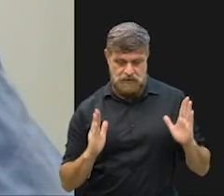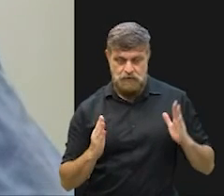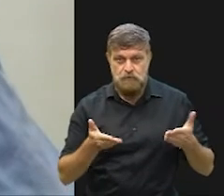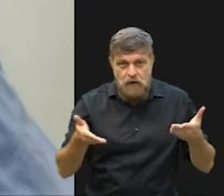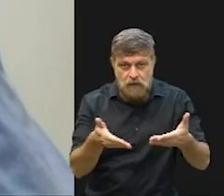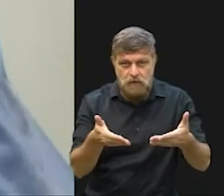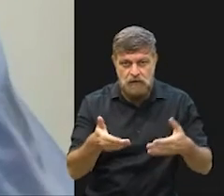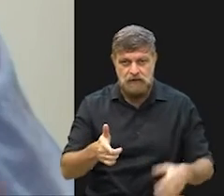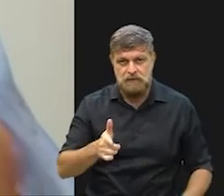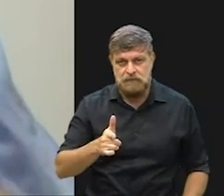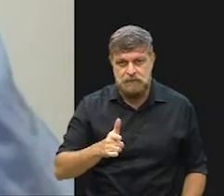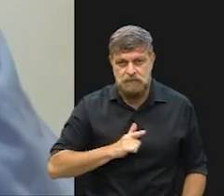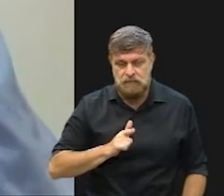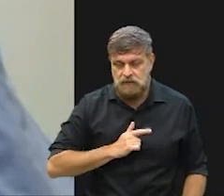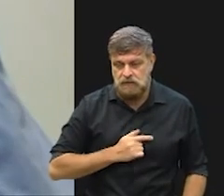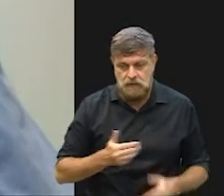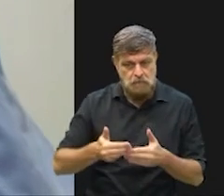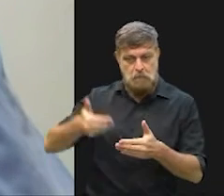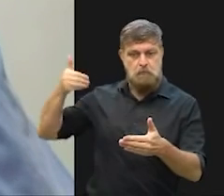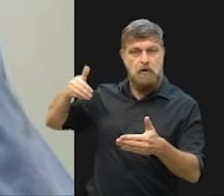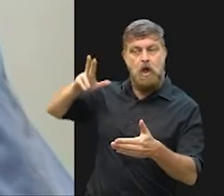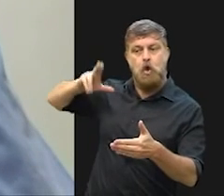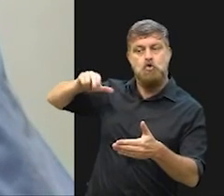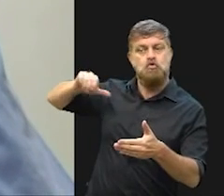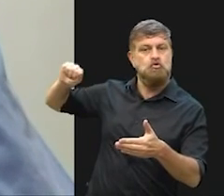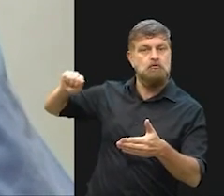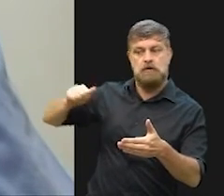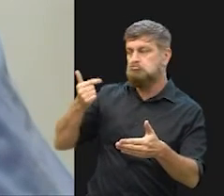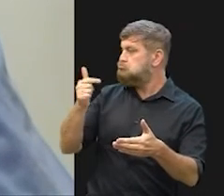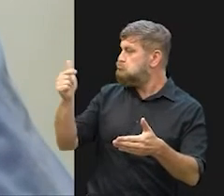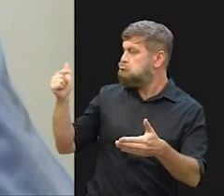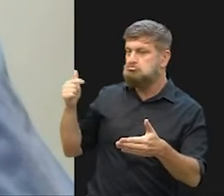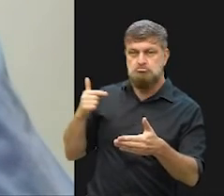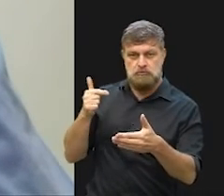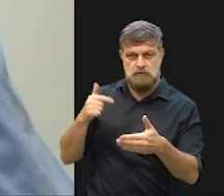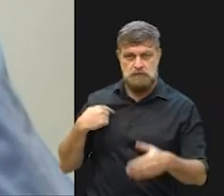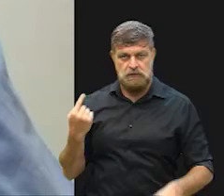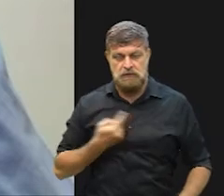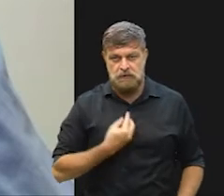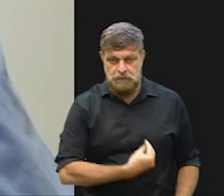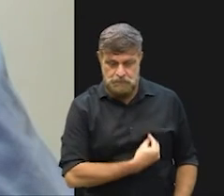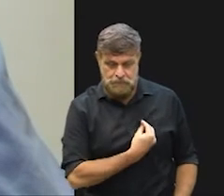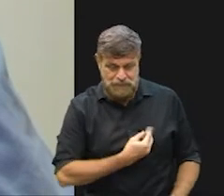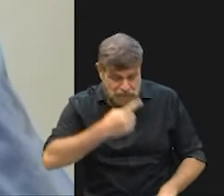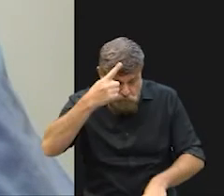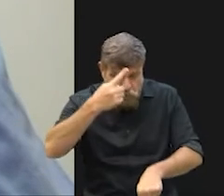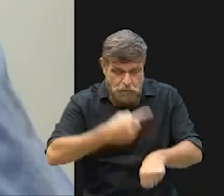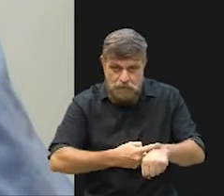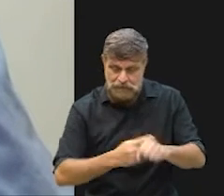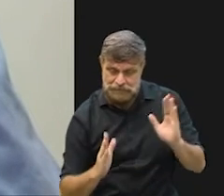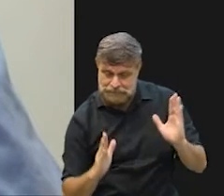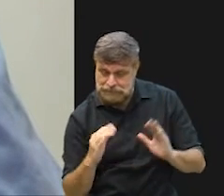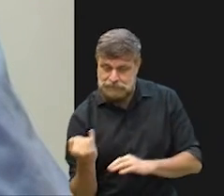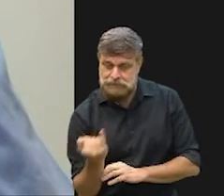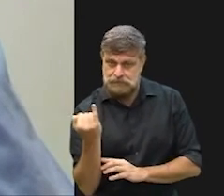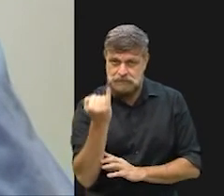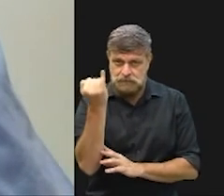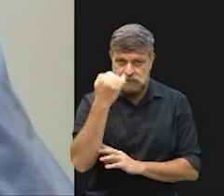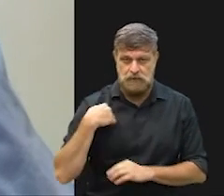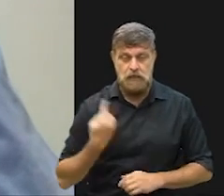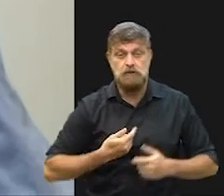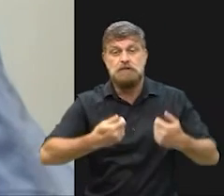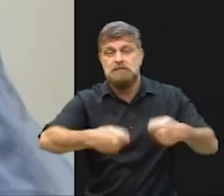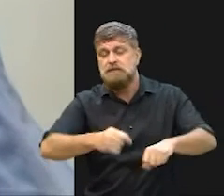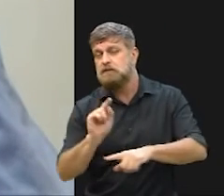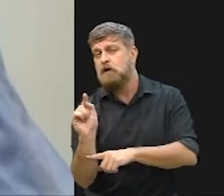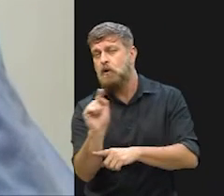coisa sem precedentes na história da humanidade. Então, nós vivemos um momento importante em que a gente